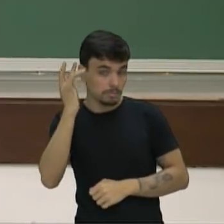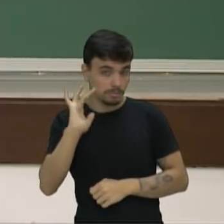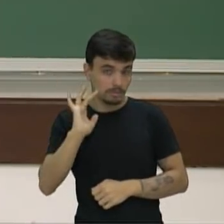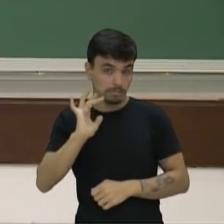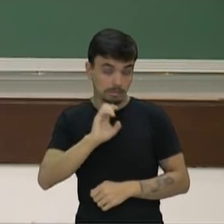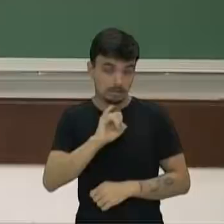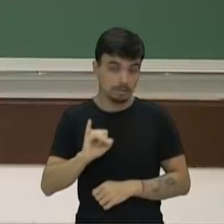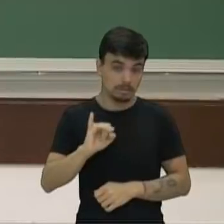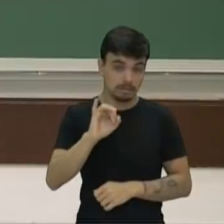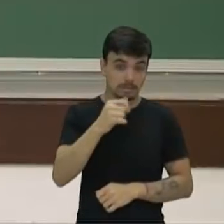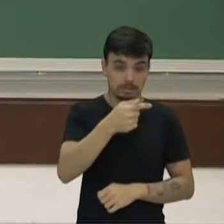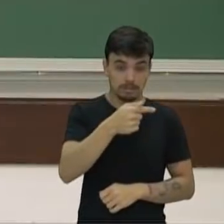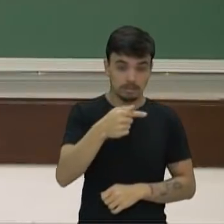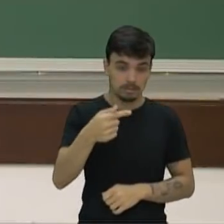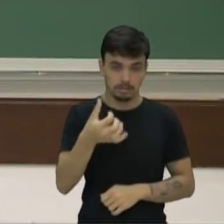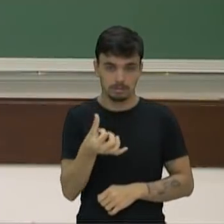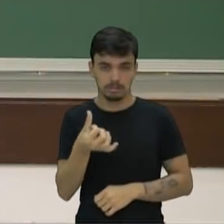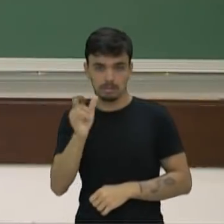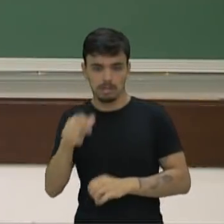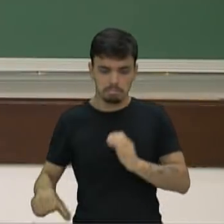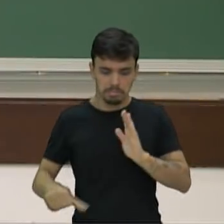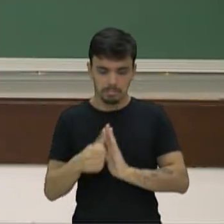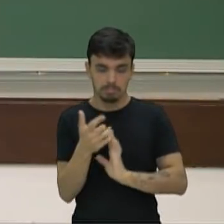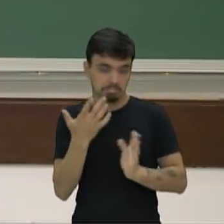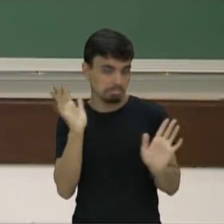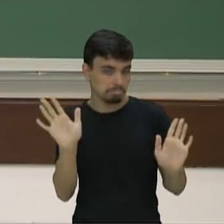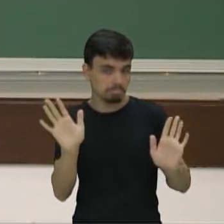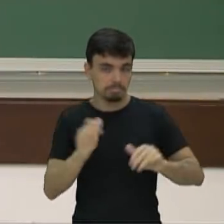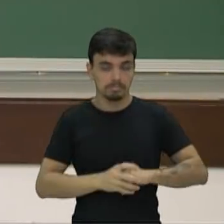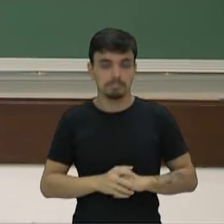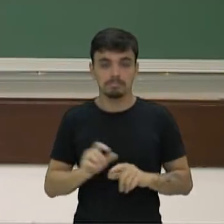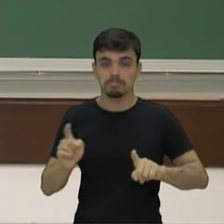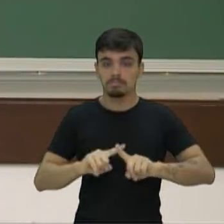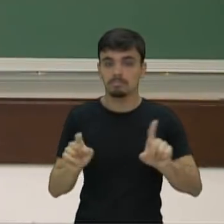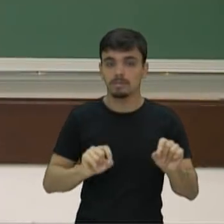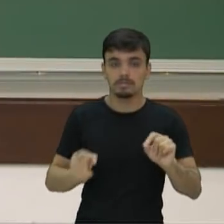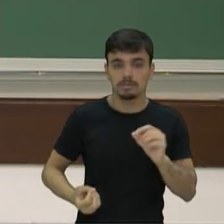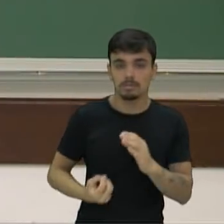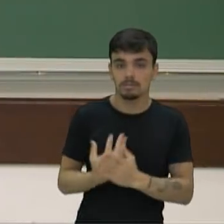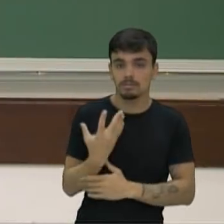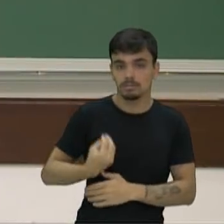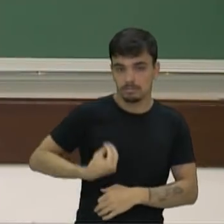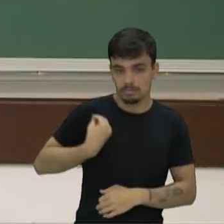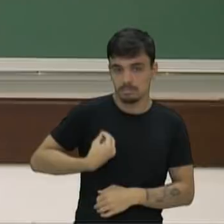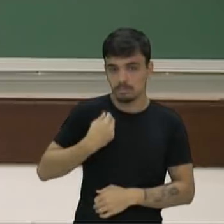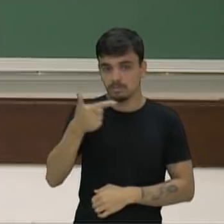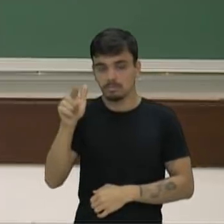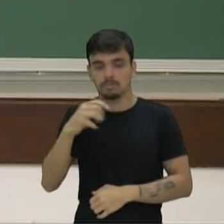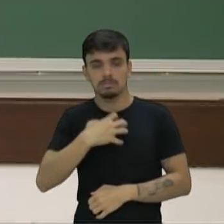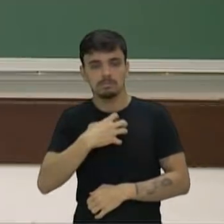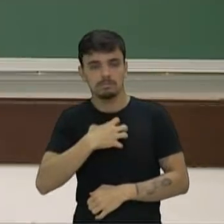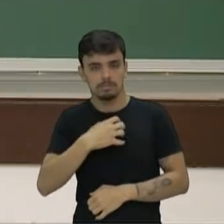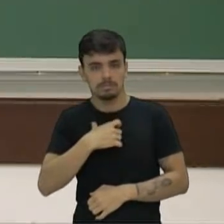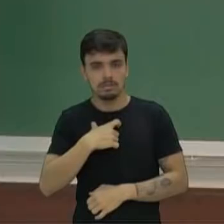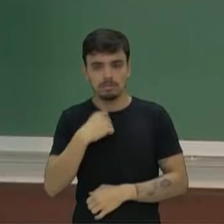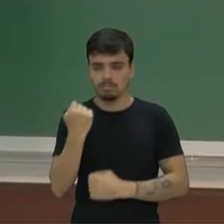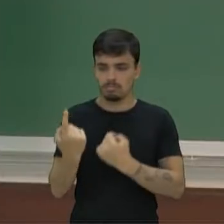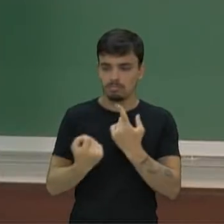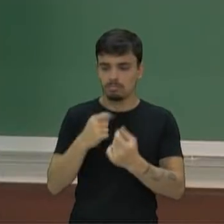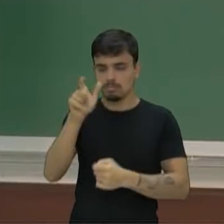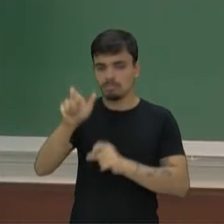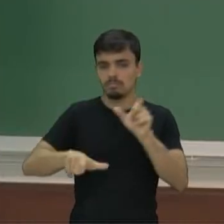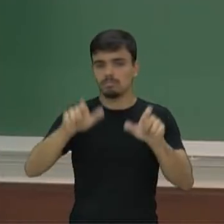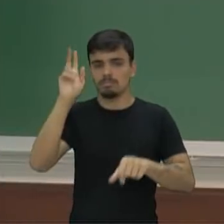primeira, quem somos nós para discutir? Mas existem algumas versões de alguns historiadores que colocam